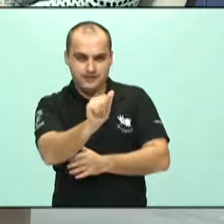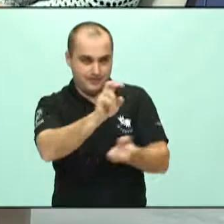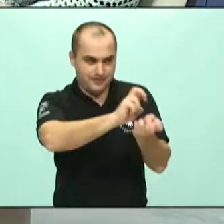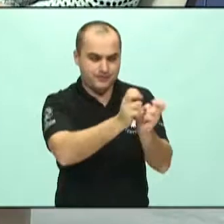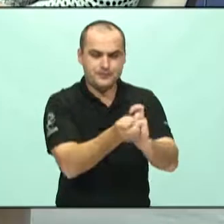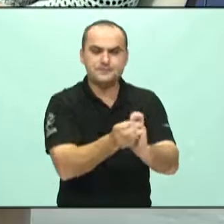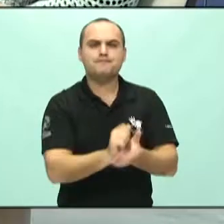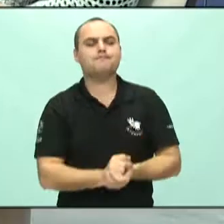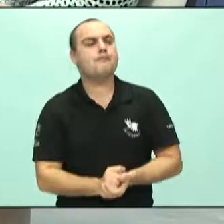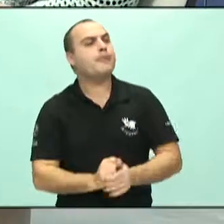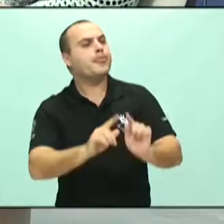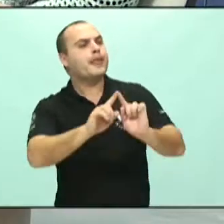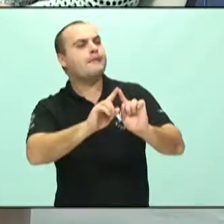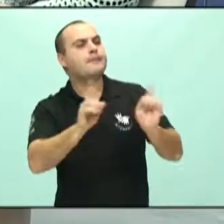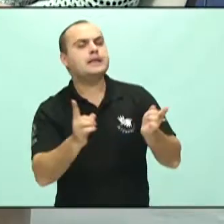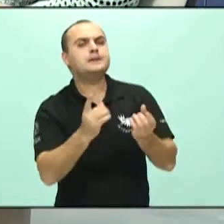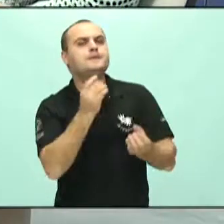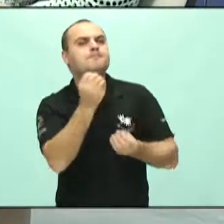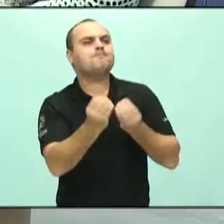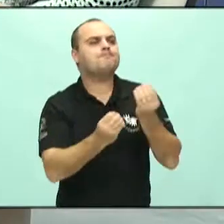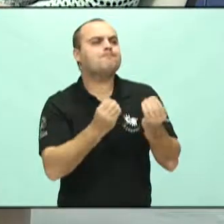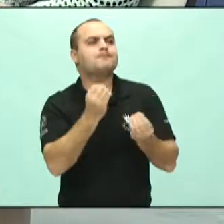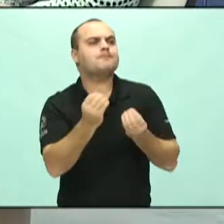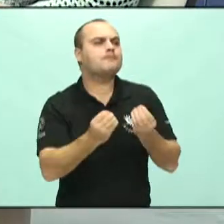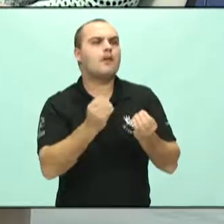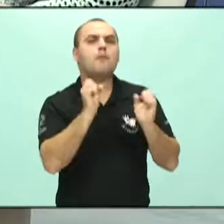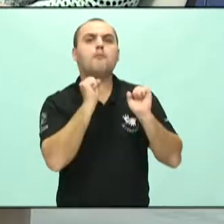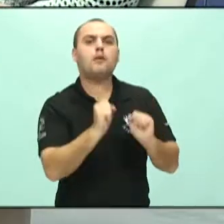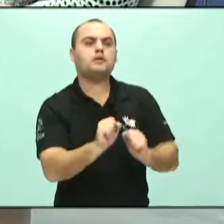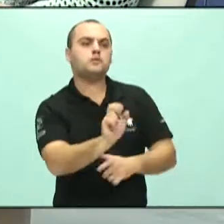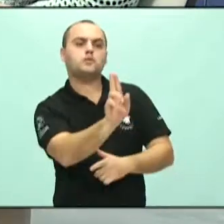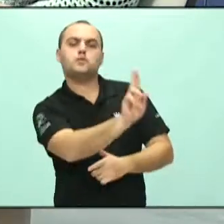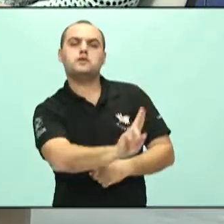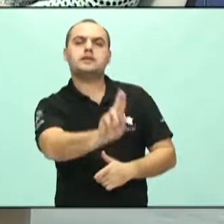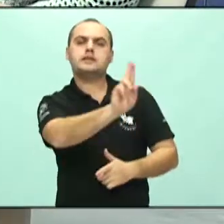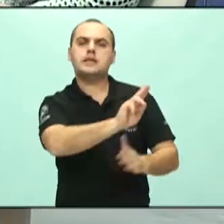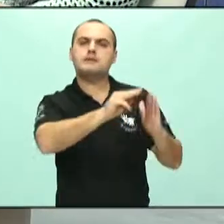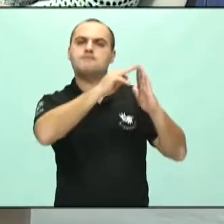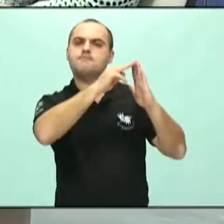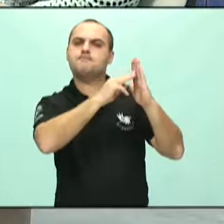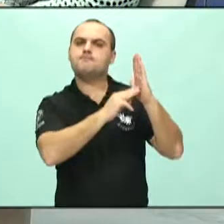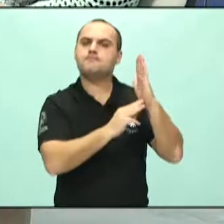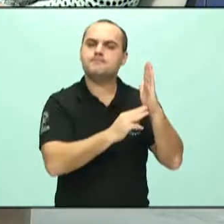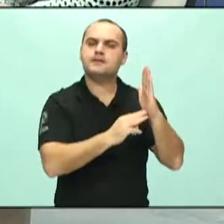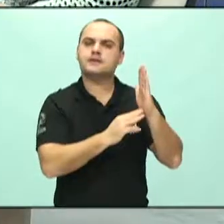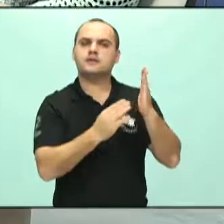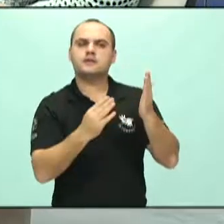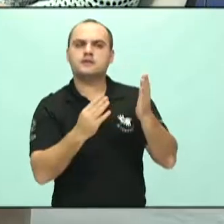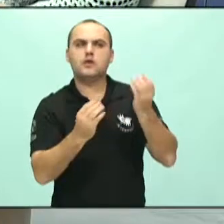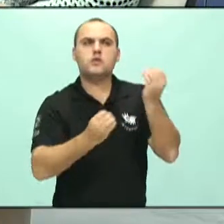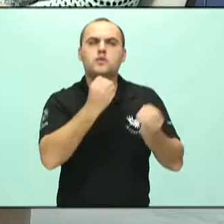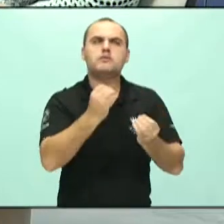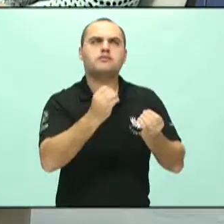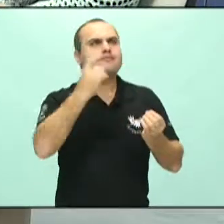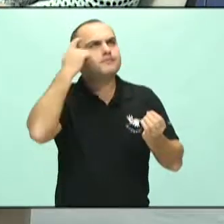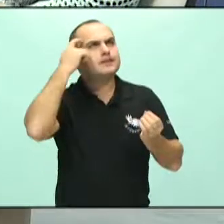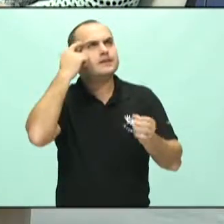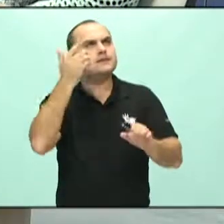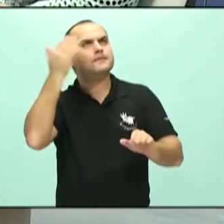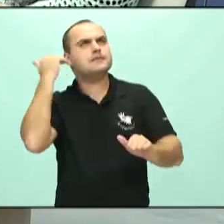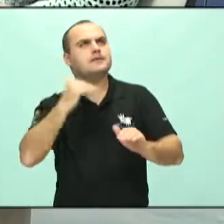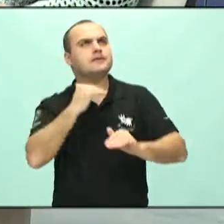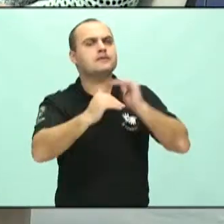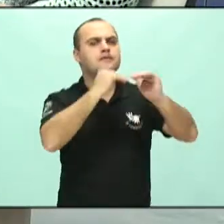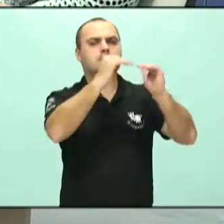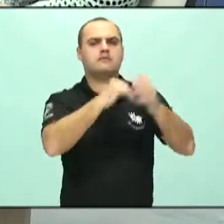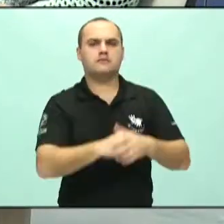ela pode ser aplicada, essa metodologia, como que ela foi desenvolvida, porque até a gente não tem o vídeo